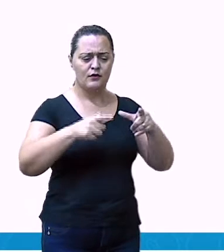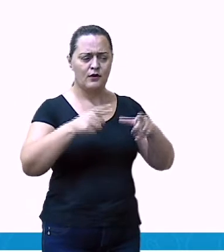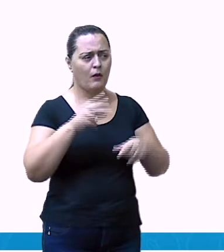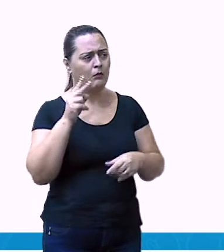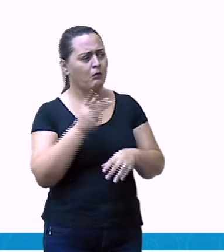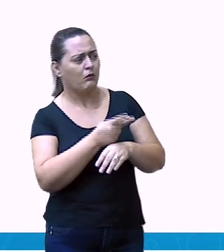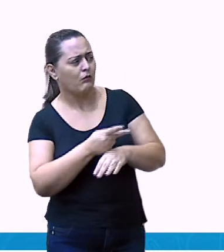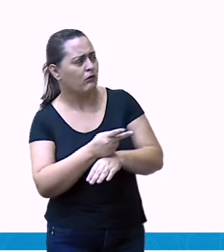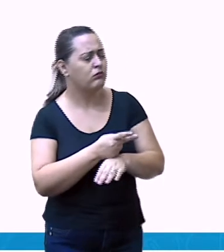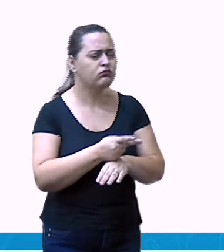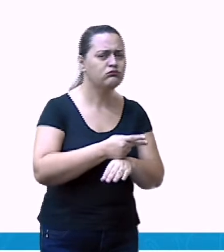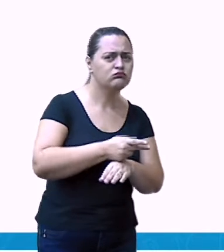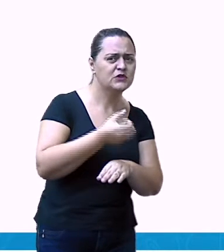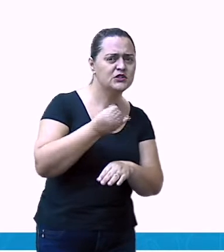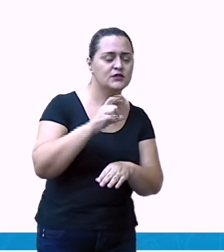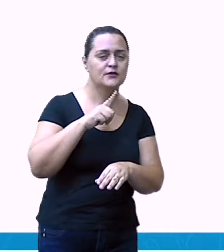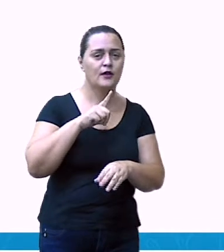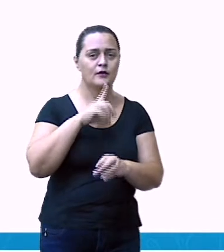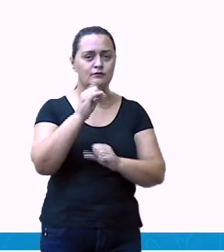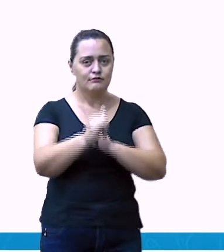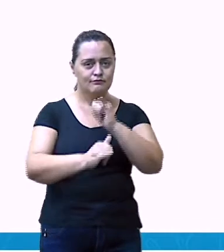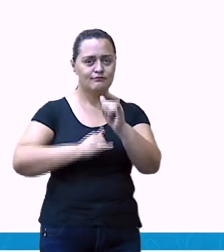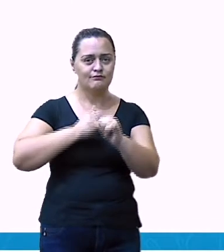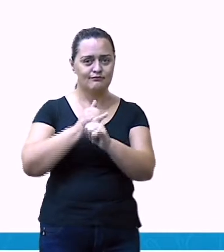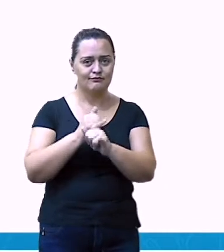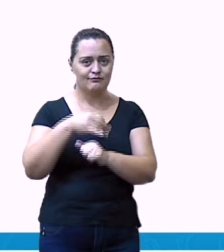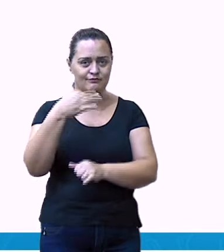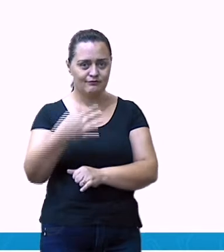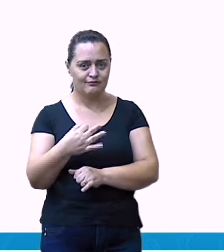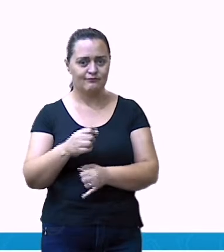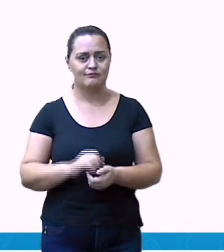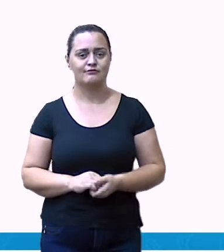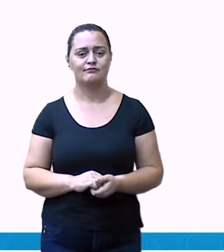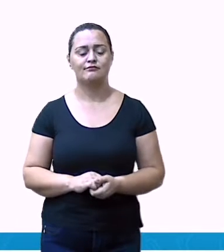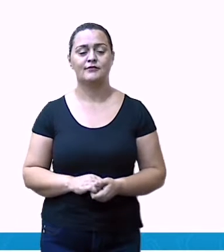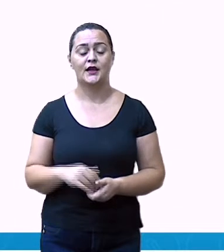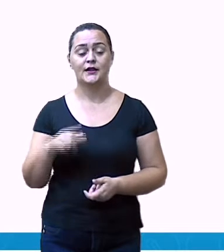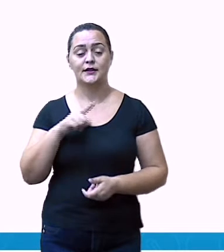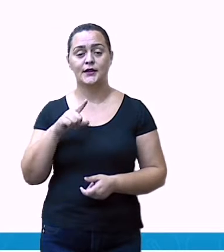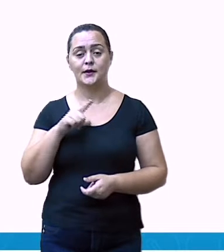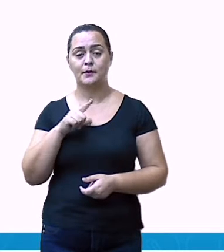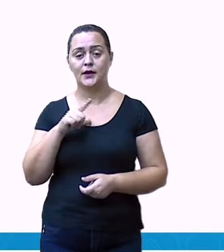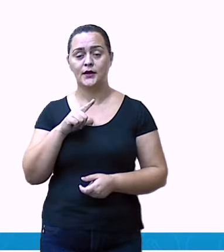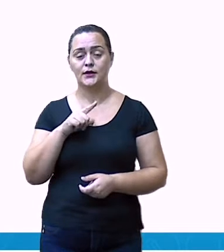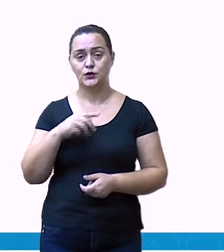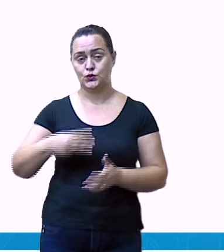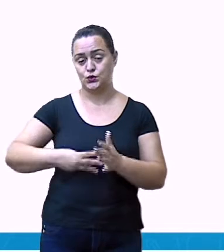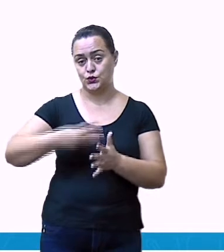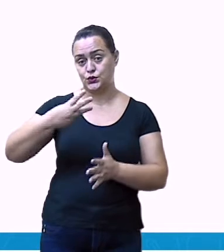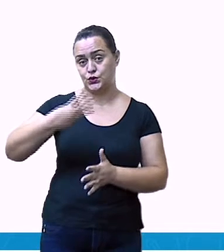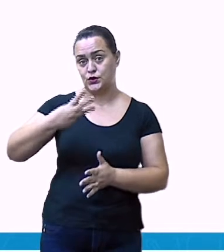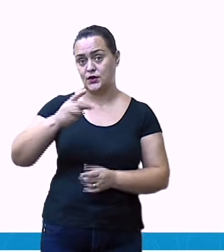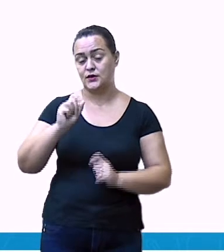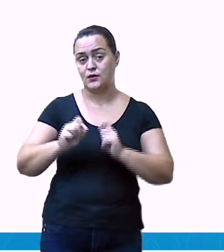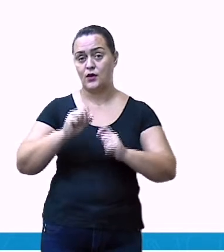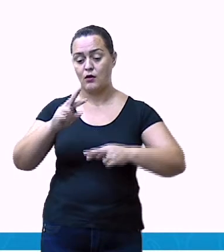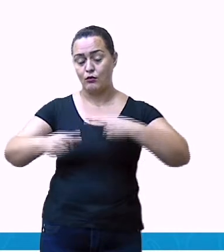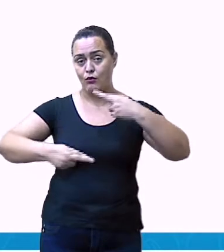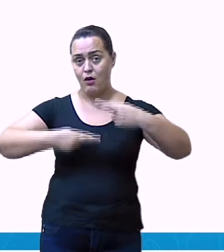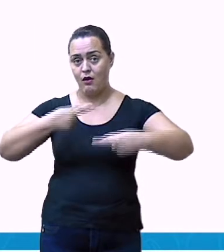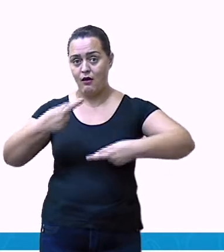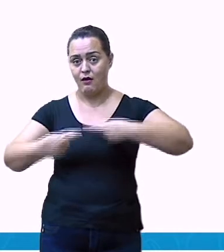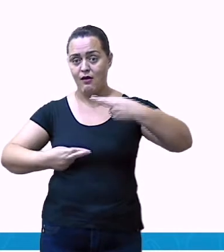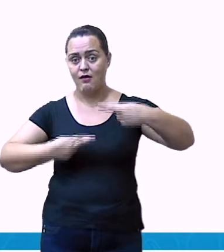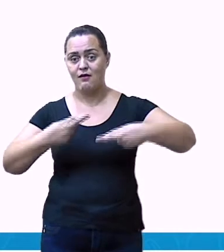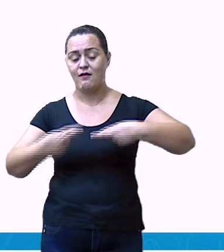símbolo da reciclagem, não é mesmo? Já no lado aqui esquerdo, eu tenho a escrita pictográfica, a cuneiforme, como